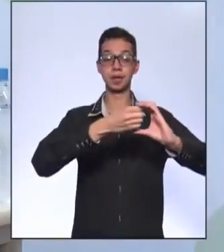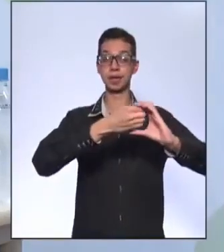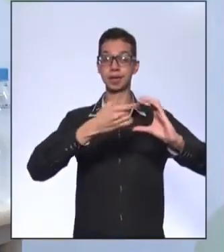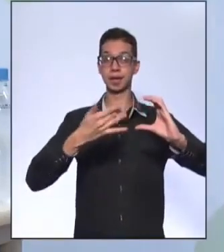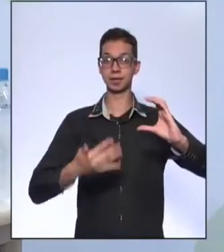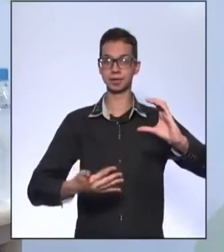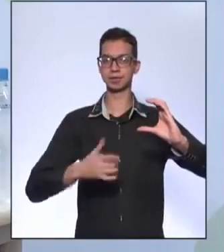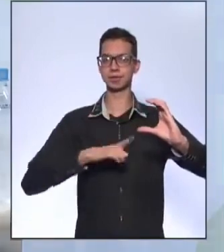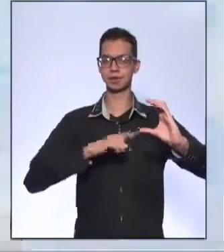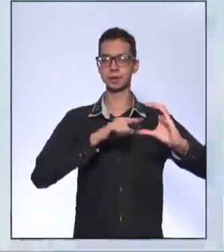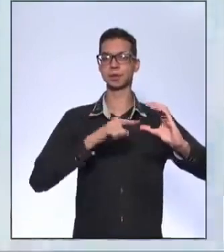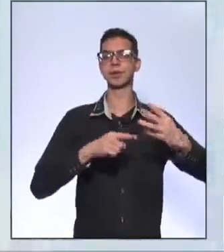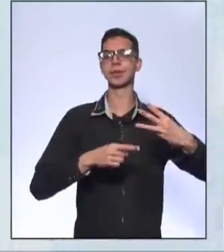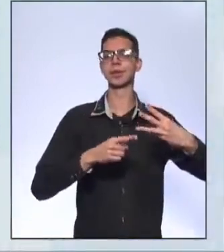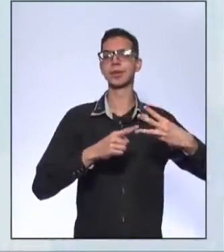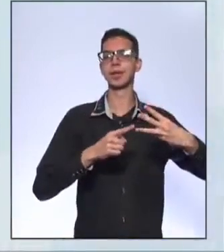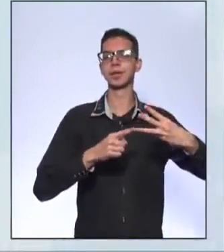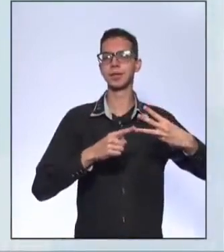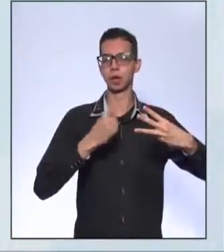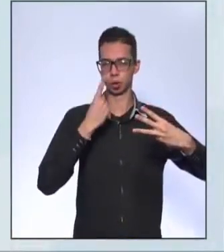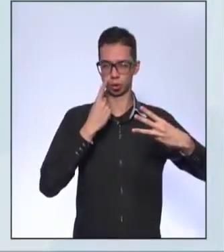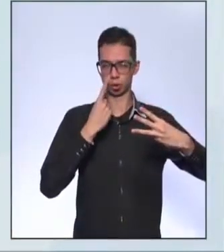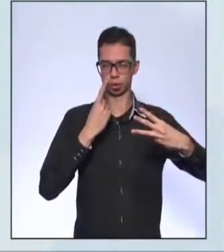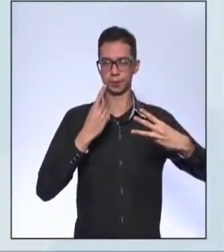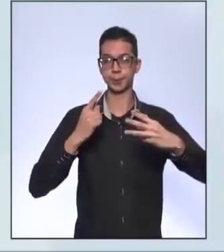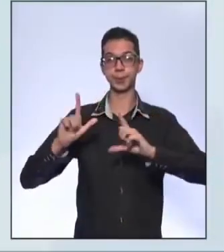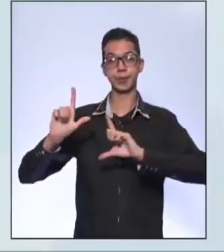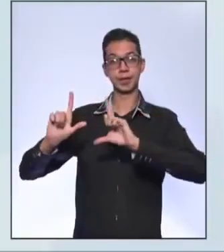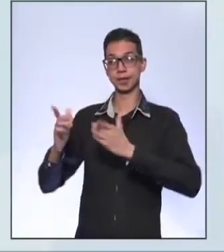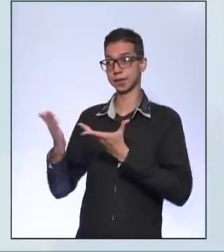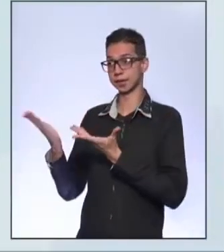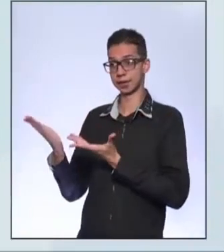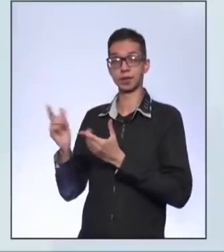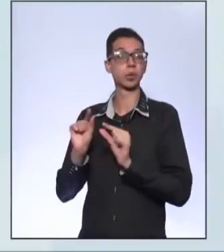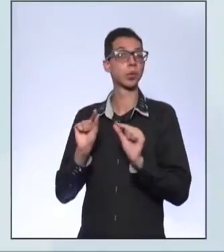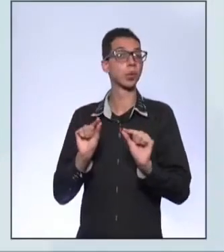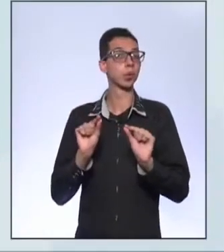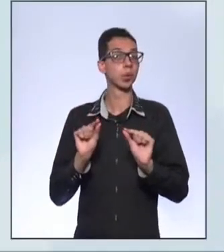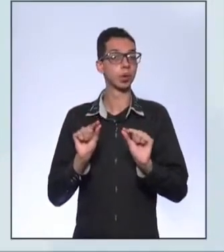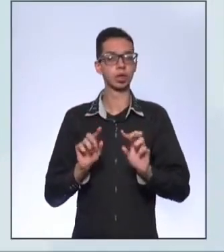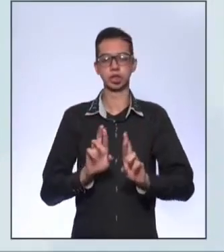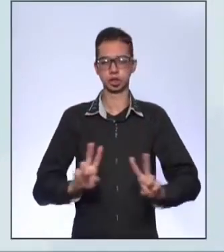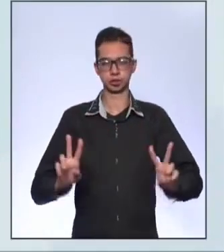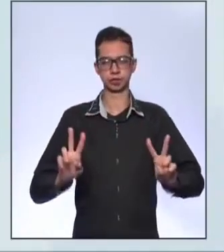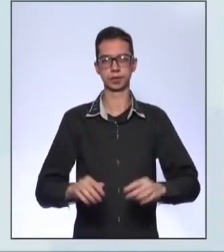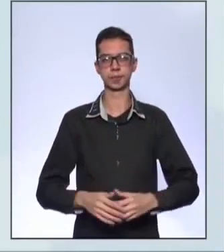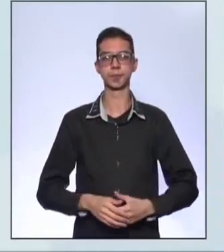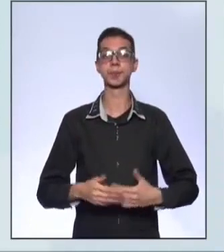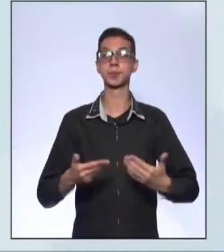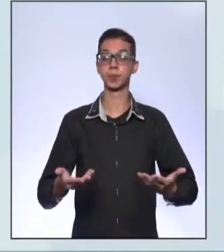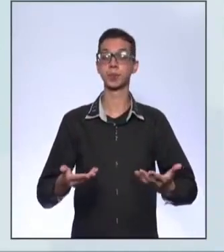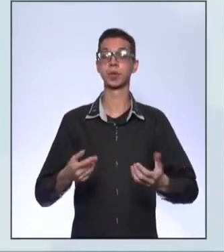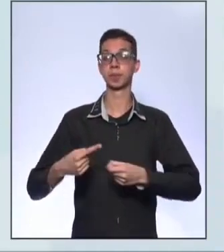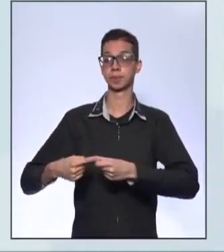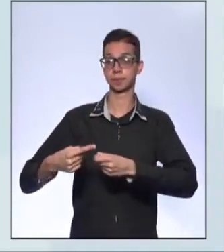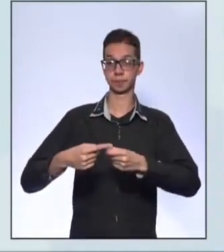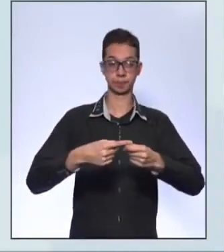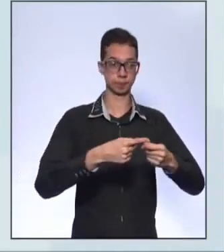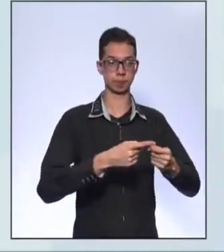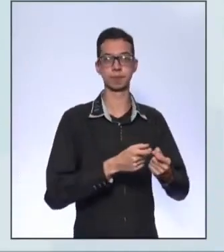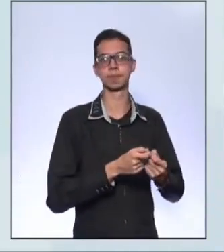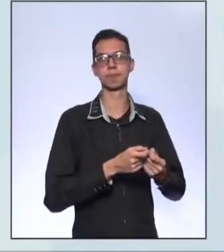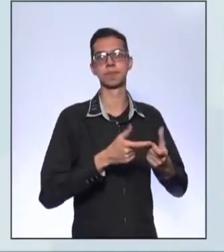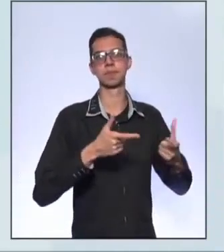que nós temos aí né Vocês vão aí acompanhar na tela ela tem o outro perfil aí então são mais municípios